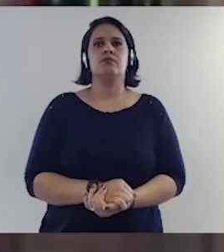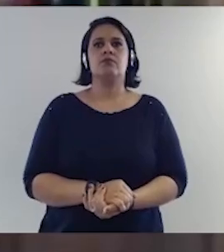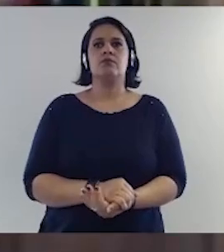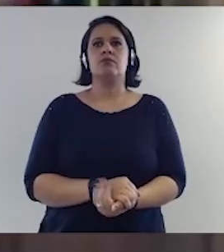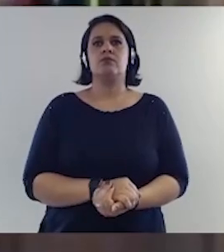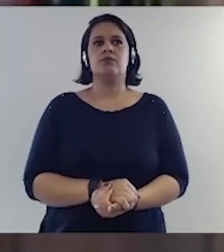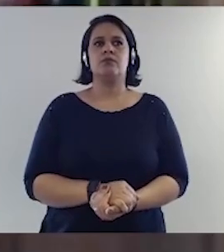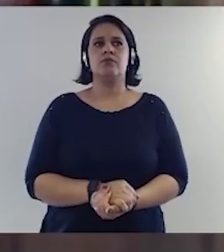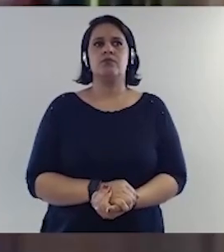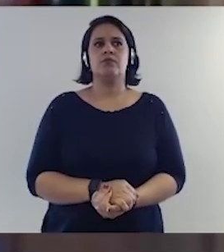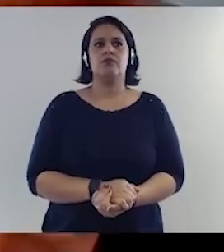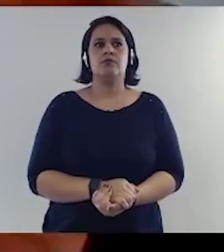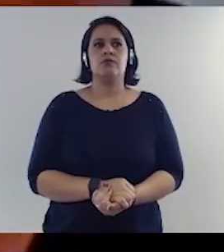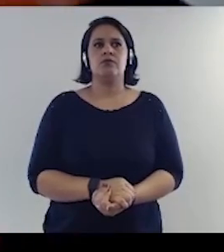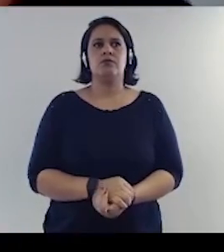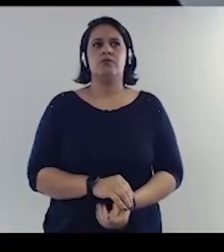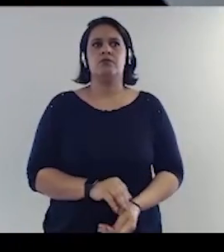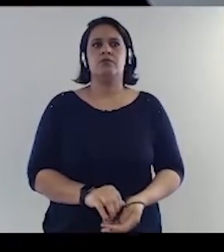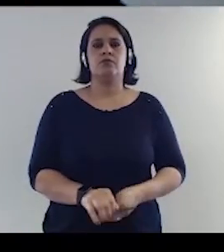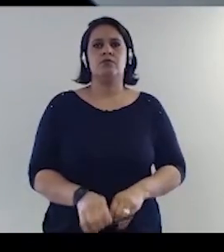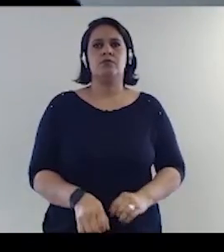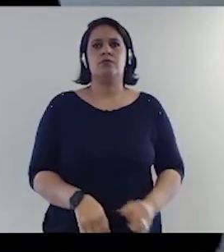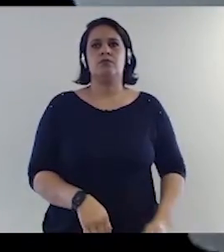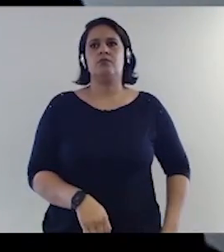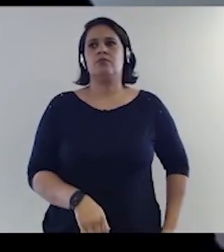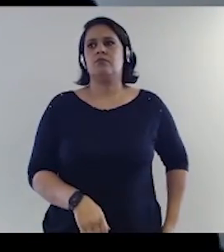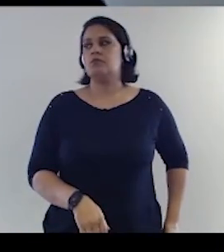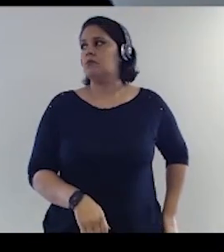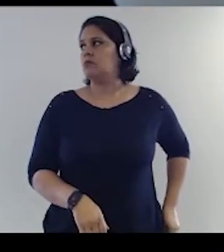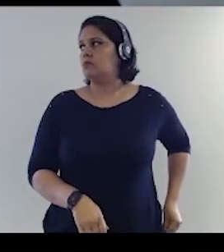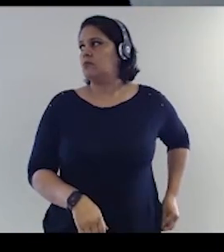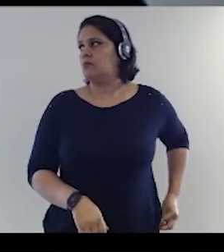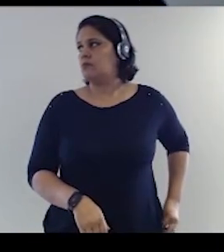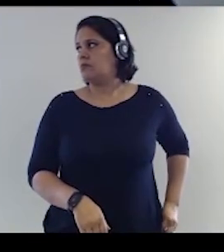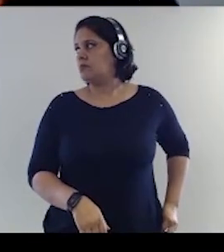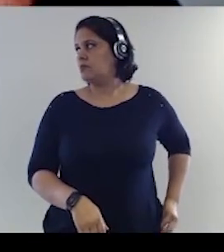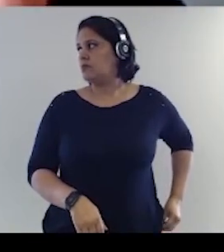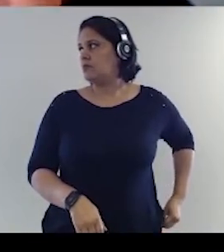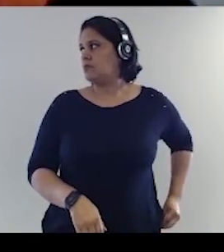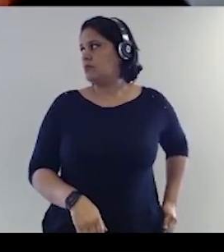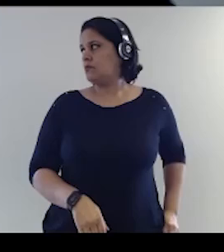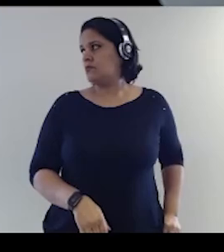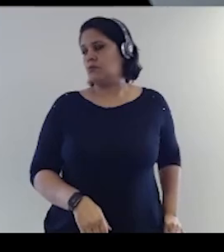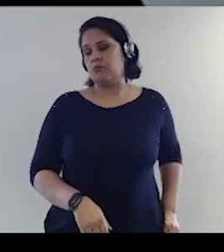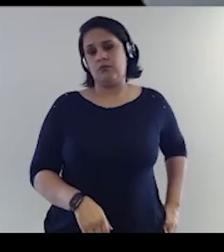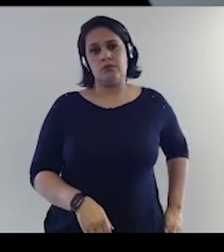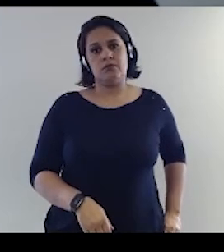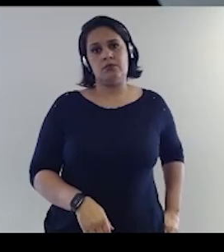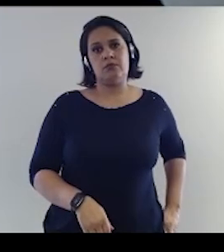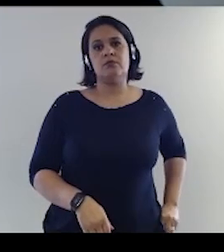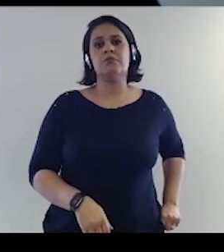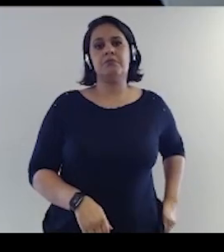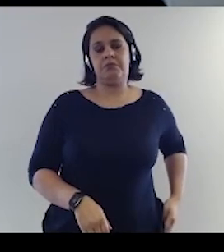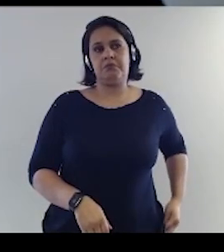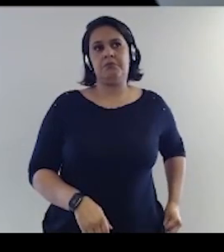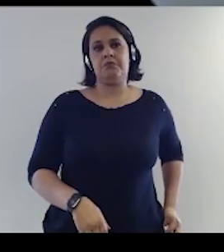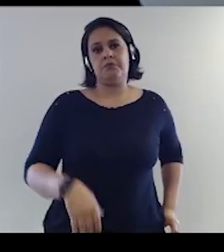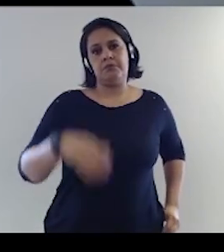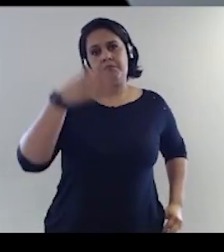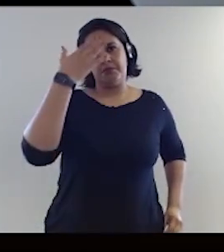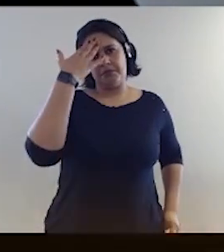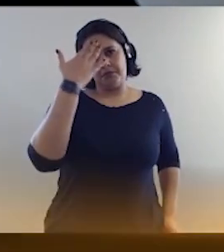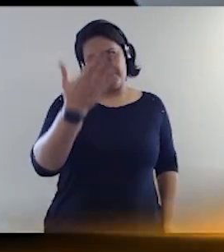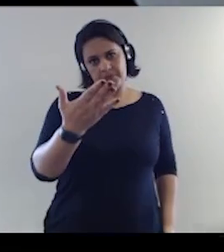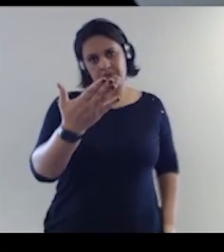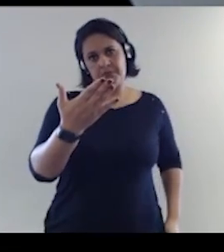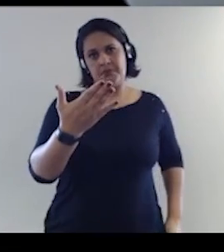Muito obrigado, Sr. Professor Erinaldo Dantas.